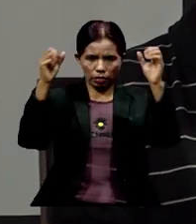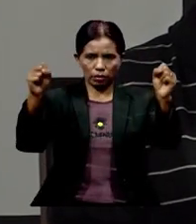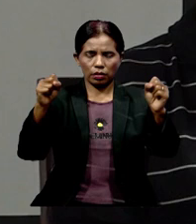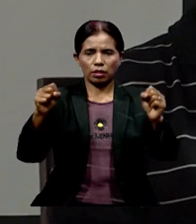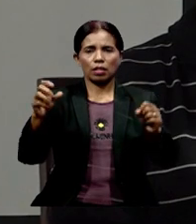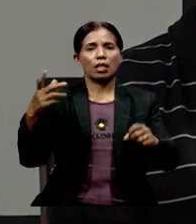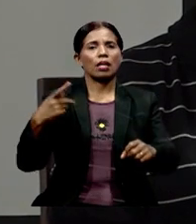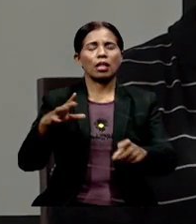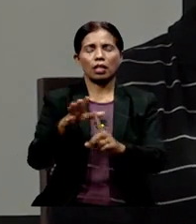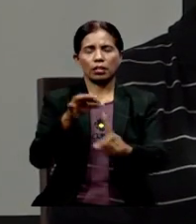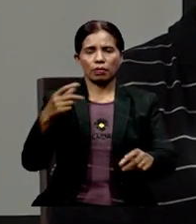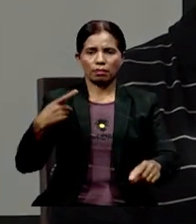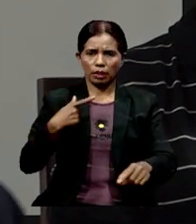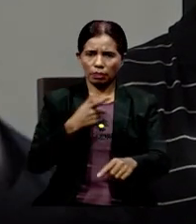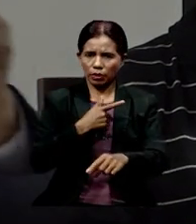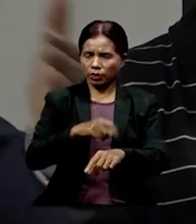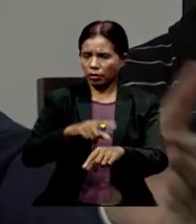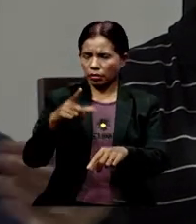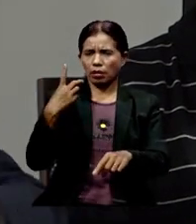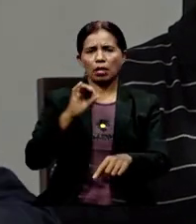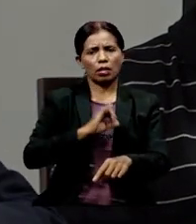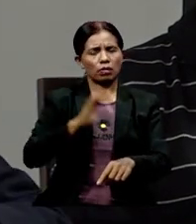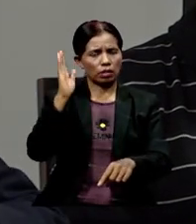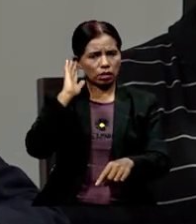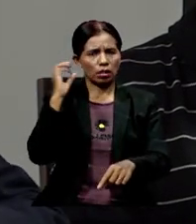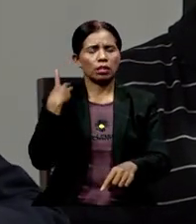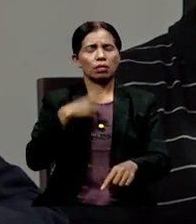eleição parlamentar, e estamos bela aplica a